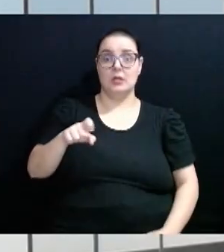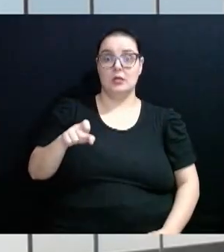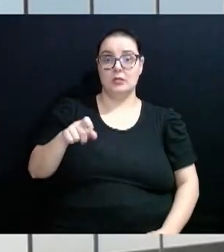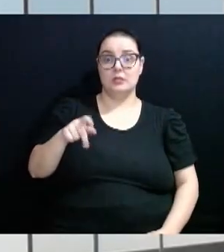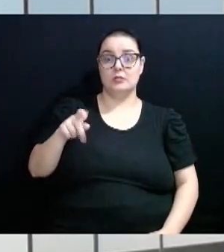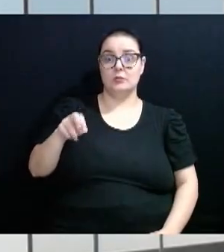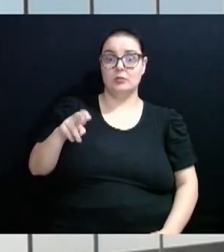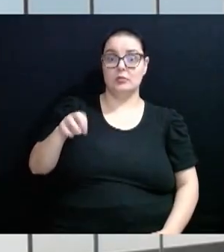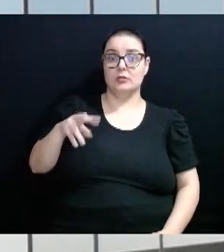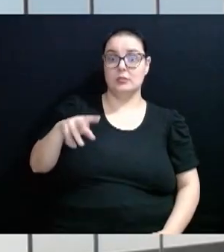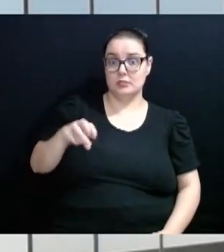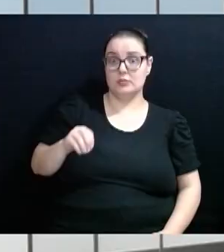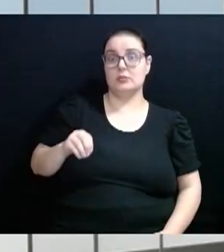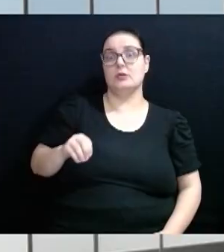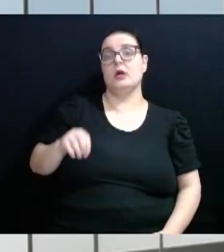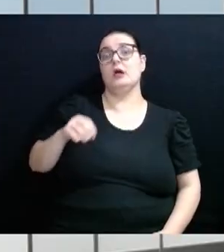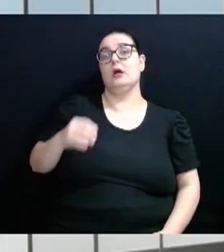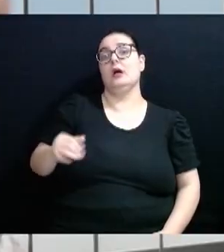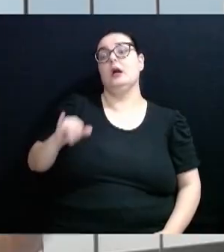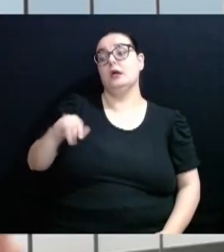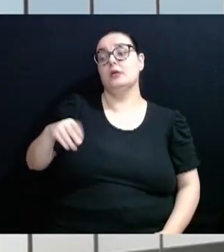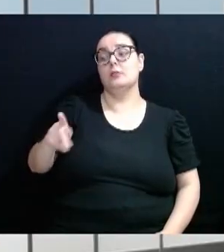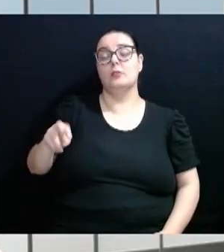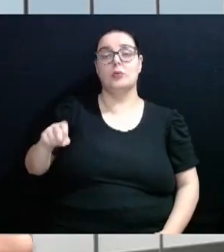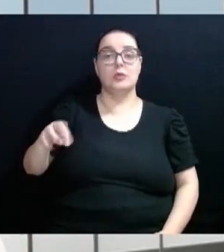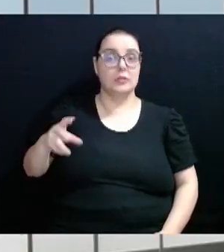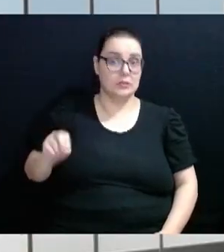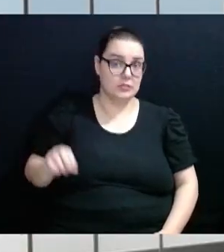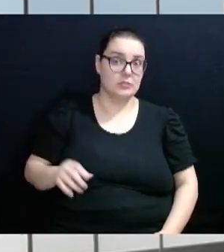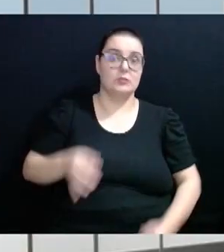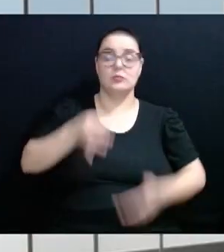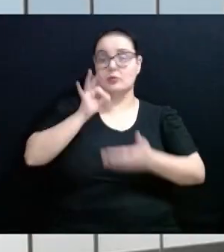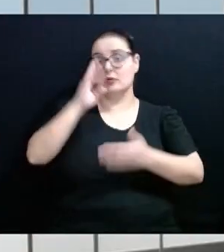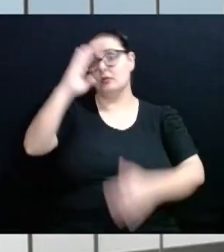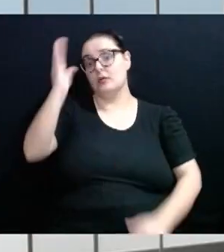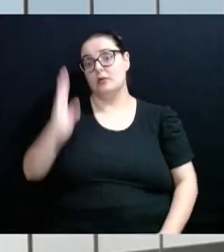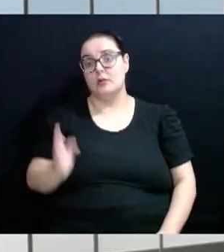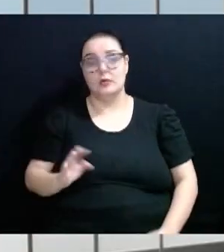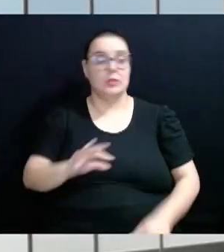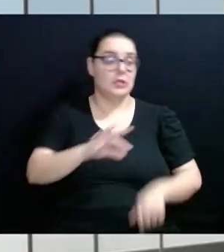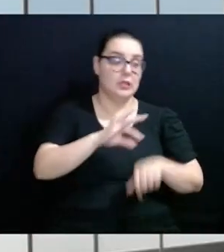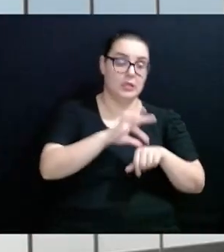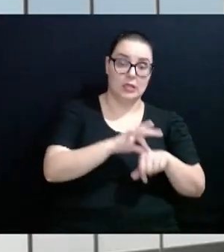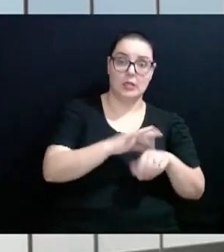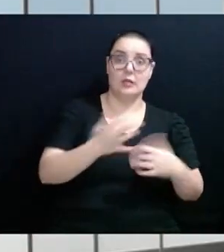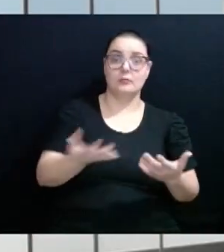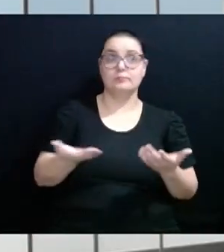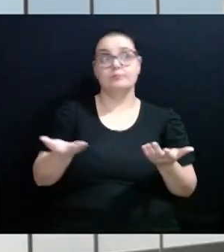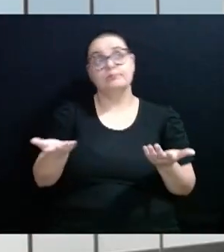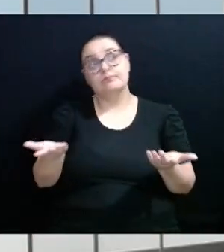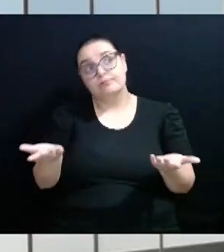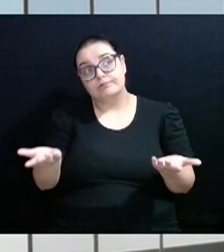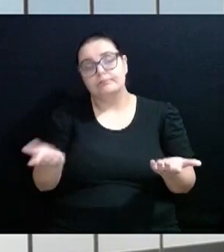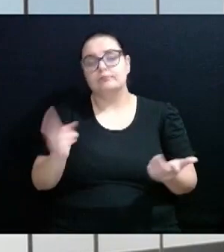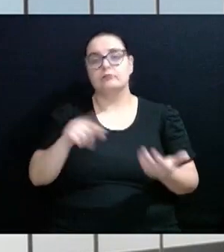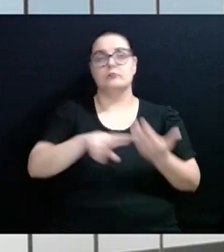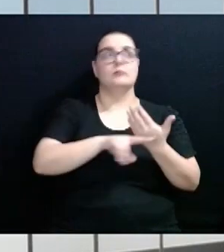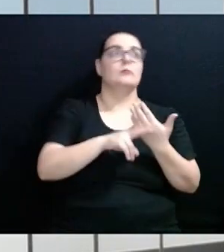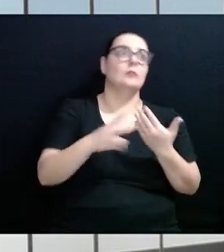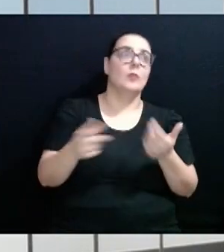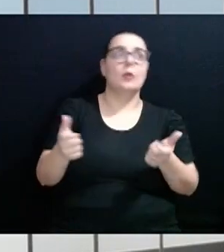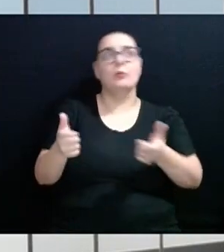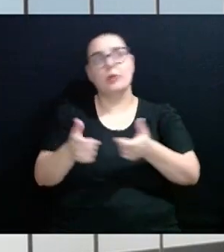fazem do café de qualidade brasileira, da carne, mas é um impacto menor,